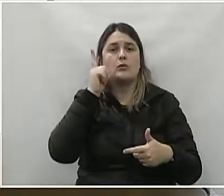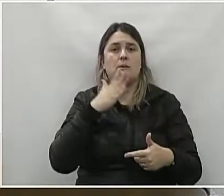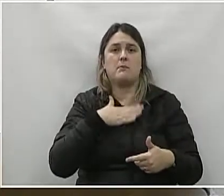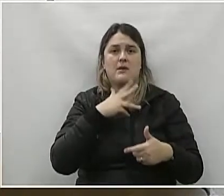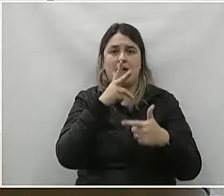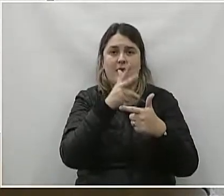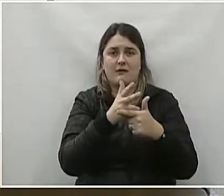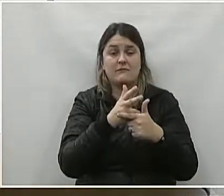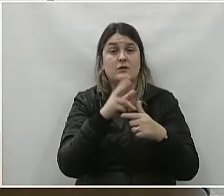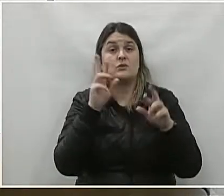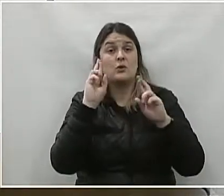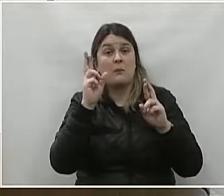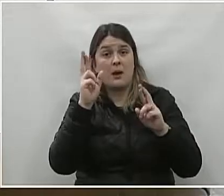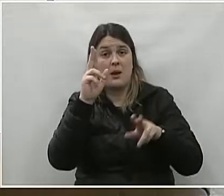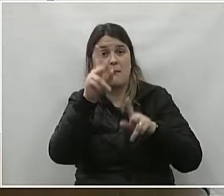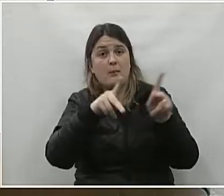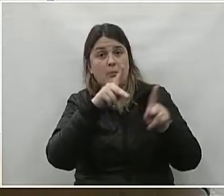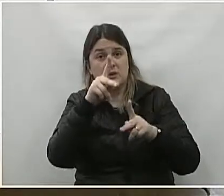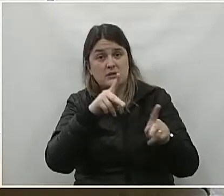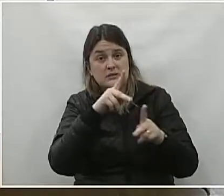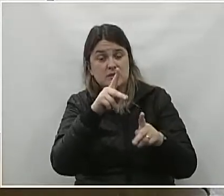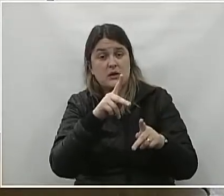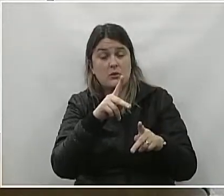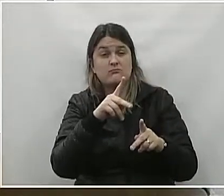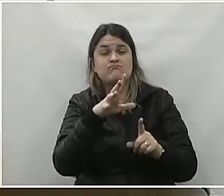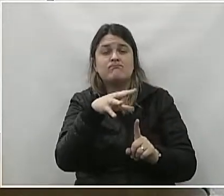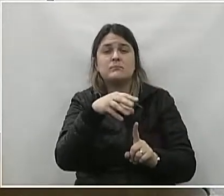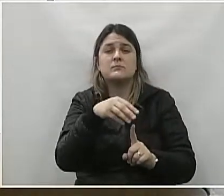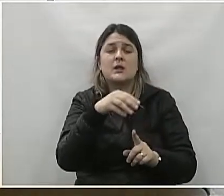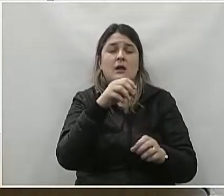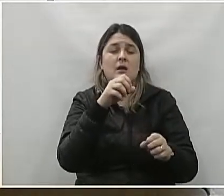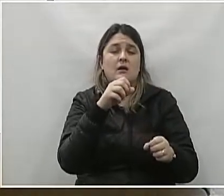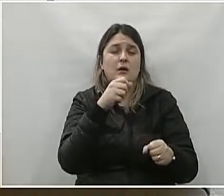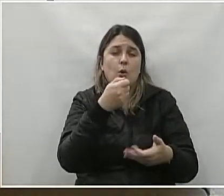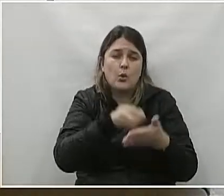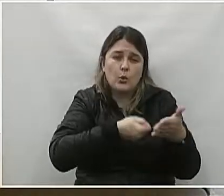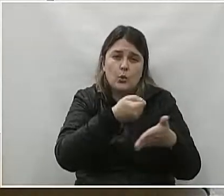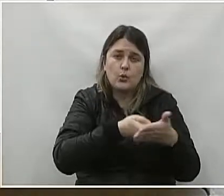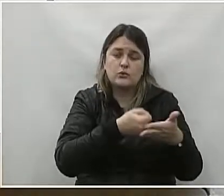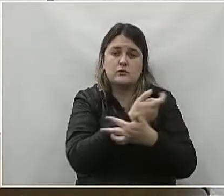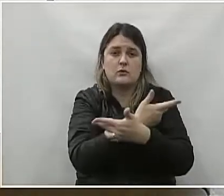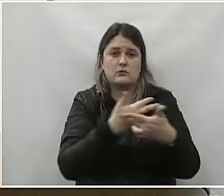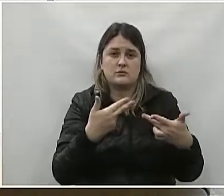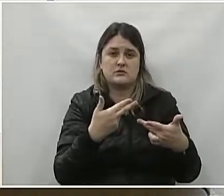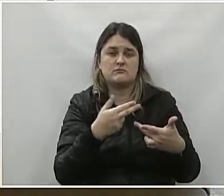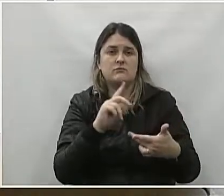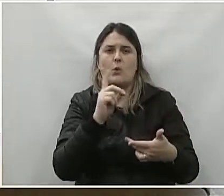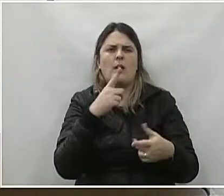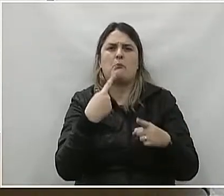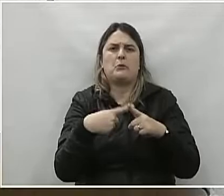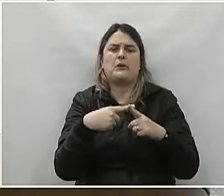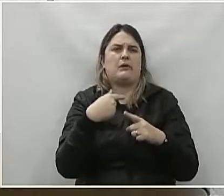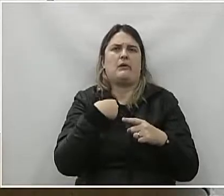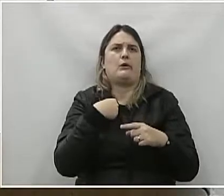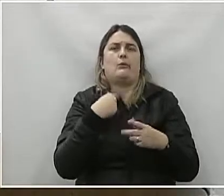que a população da Ana Vitória abrace a única bandeira que nós temos que abraçar nesse momento. Não é porque